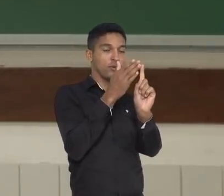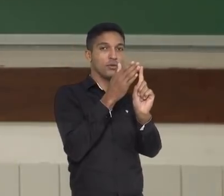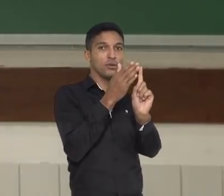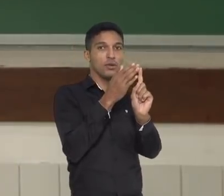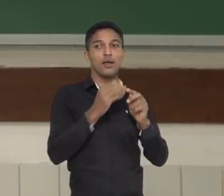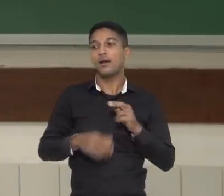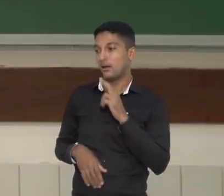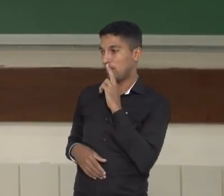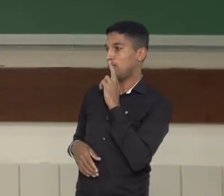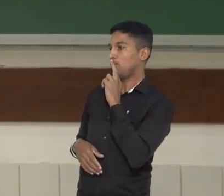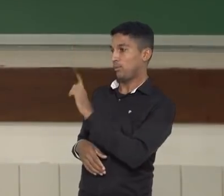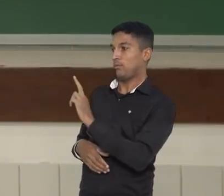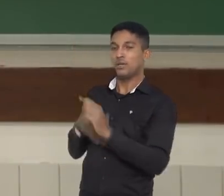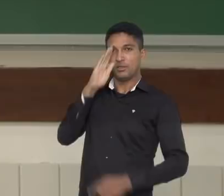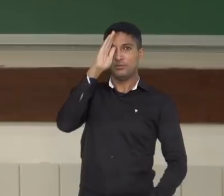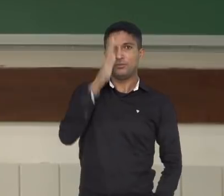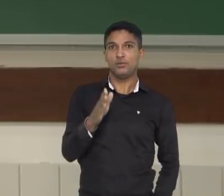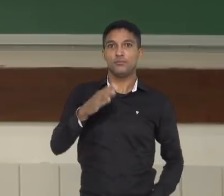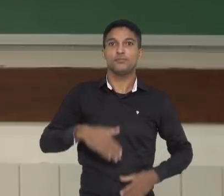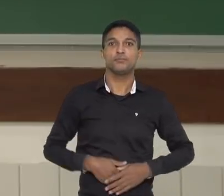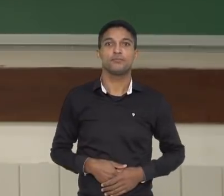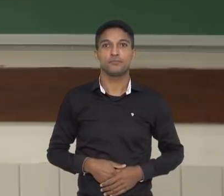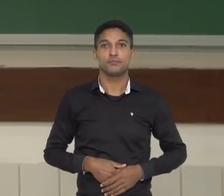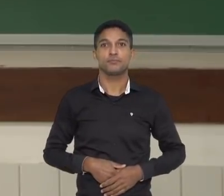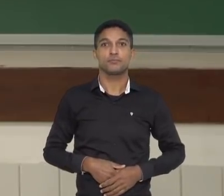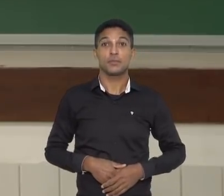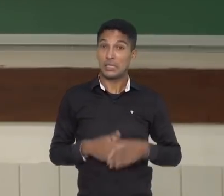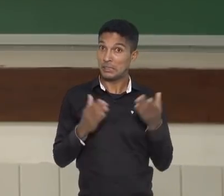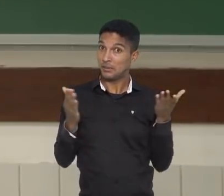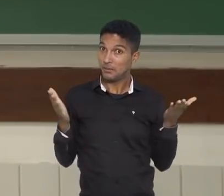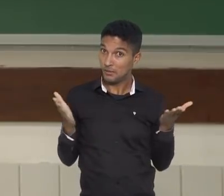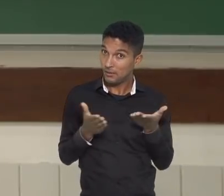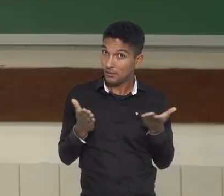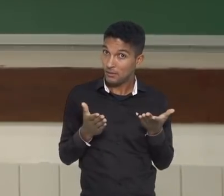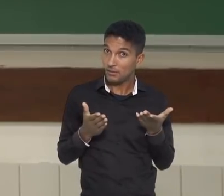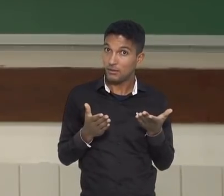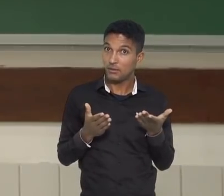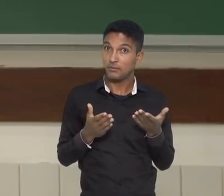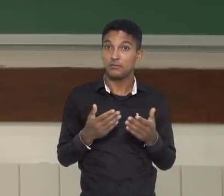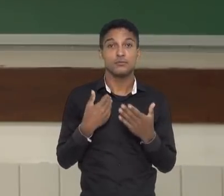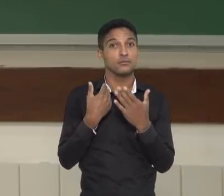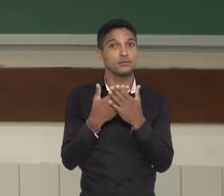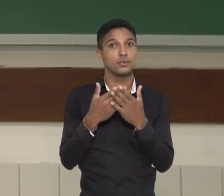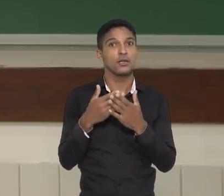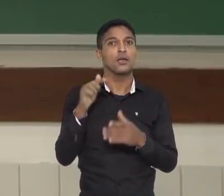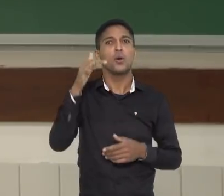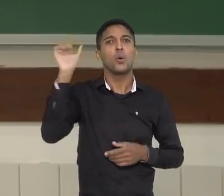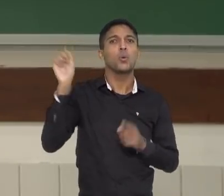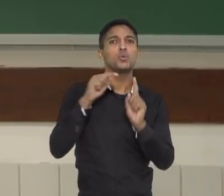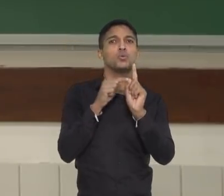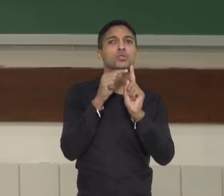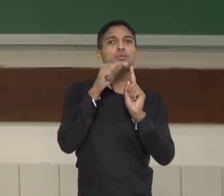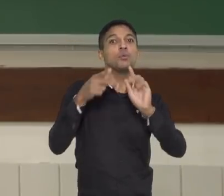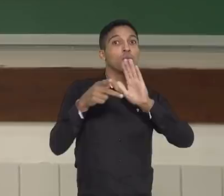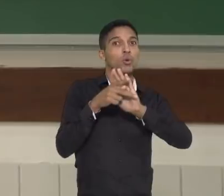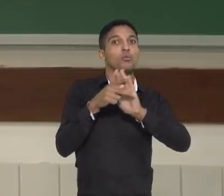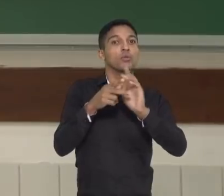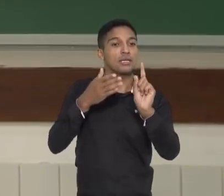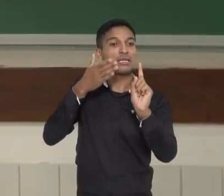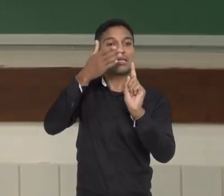Vamos ver agora outros modos para que eu possa construir o discurso